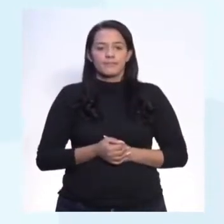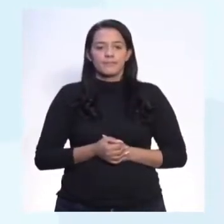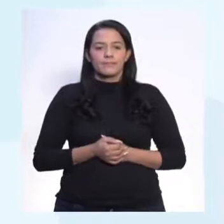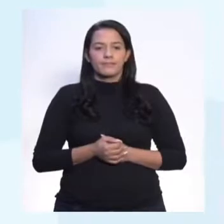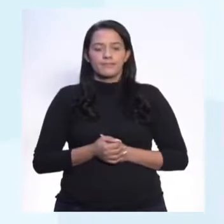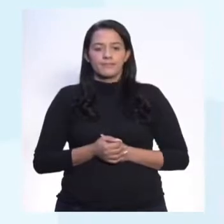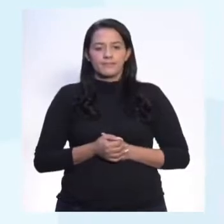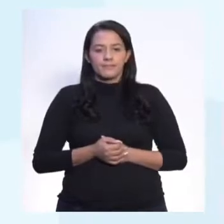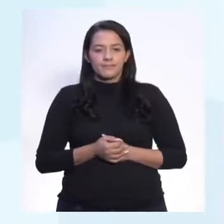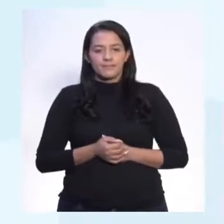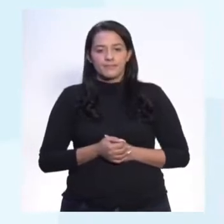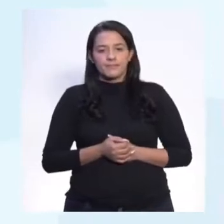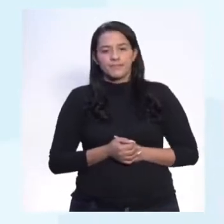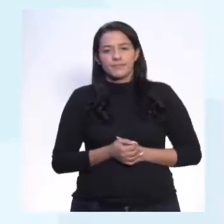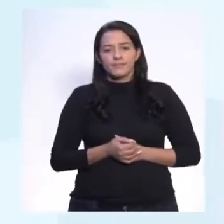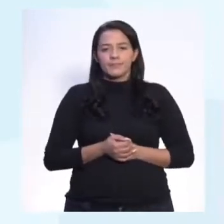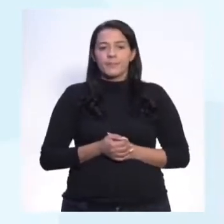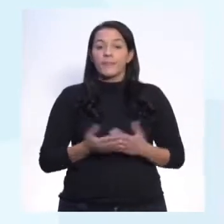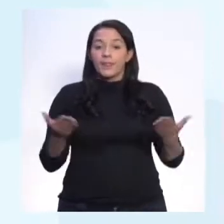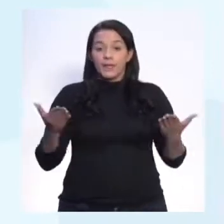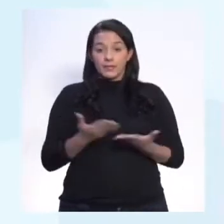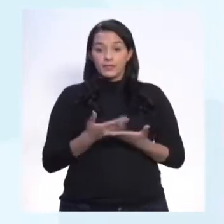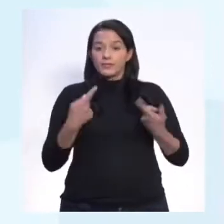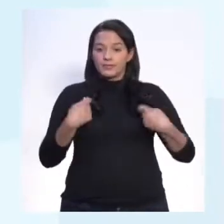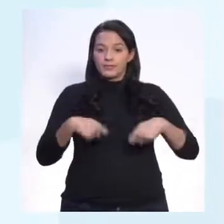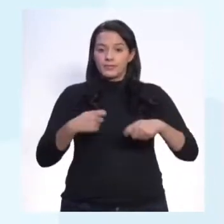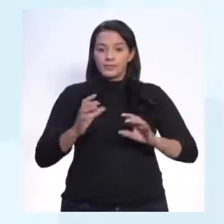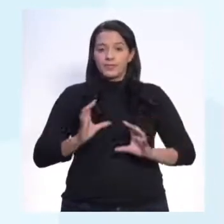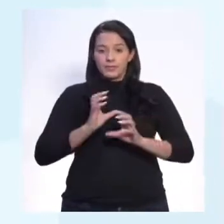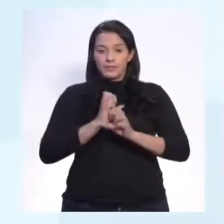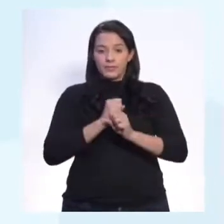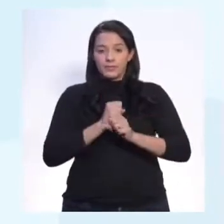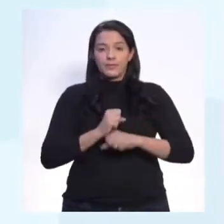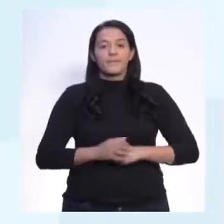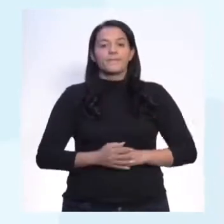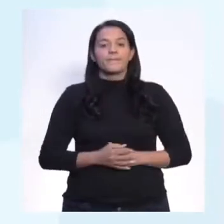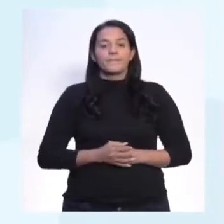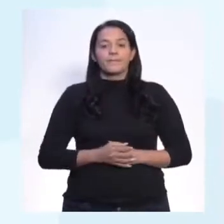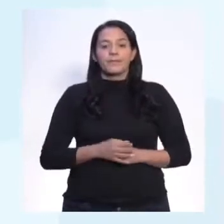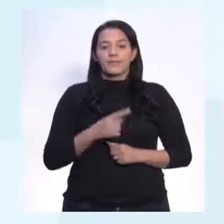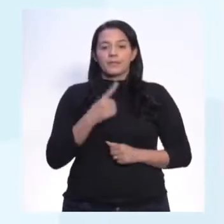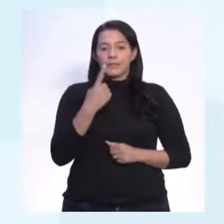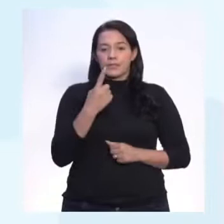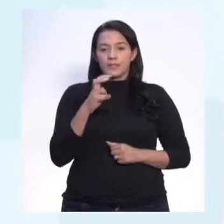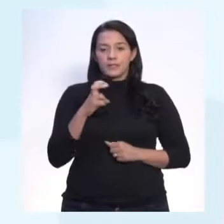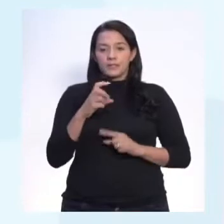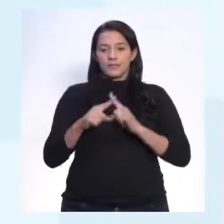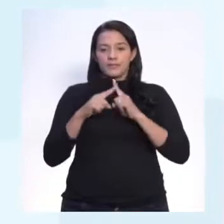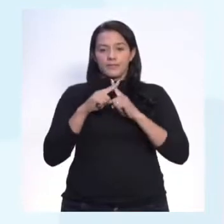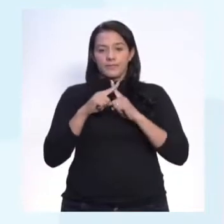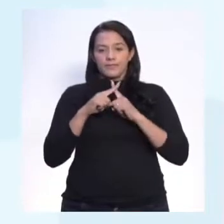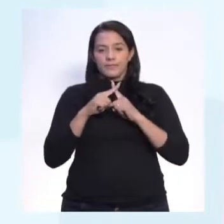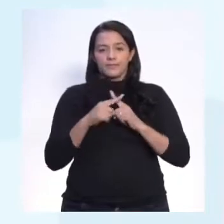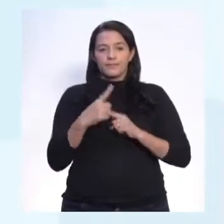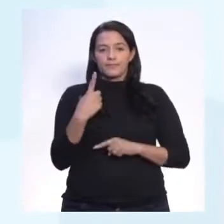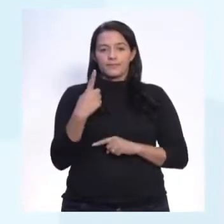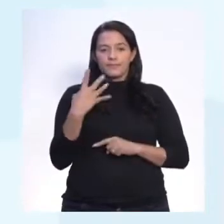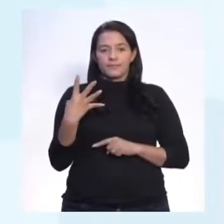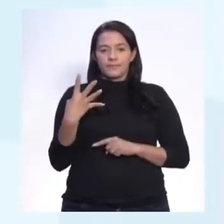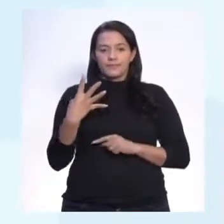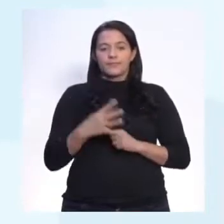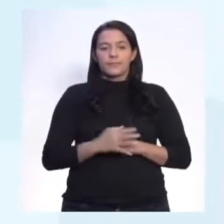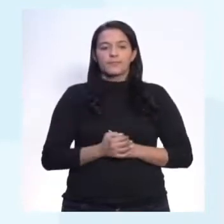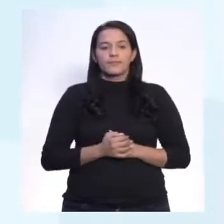um cozinheiro de bordo. Agora eu tenho que fazer essa continha. Então, vamos lá. 15